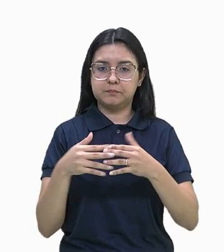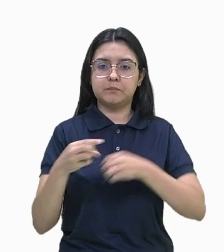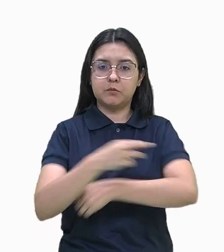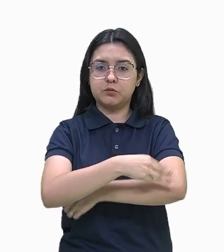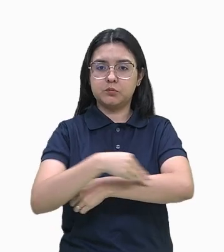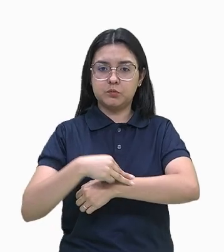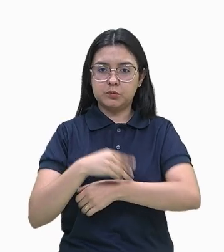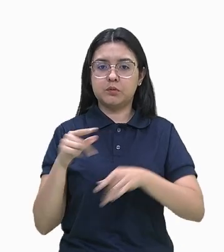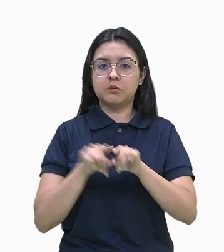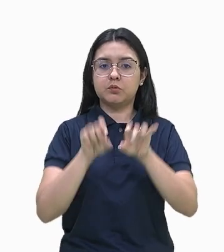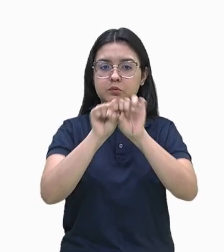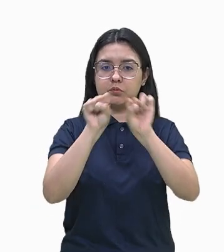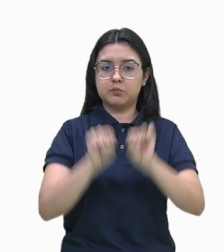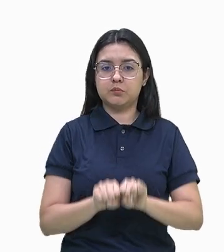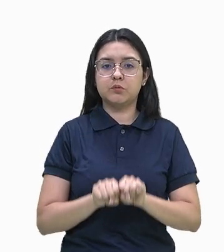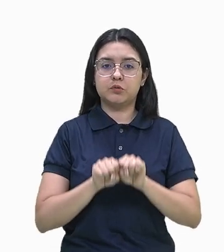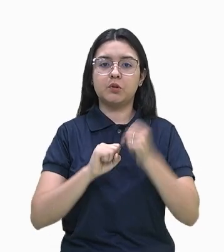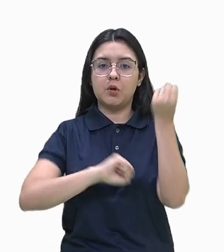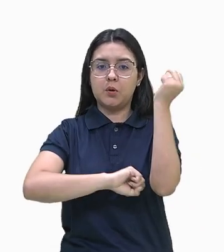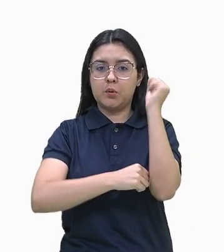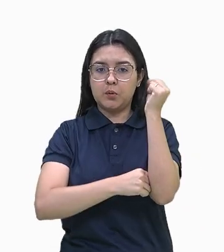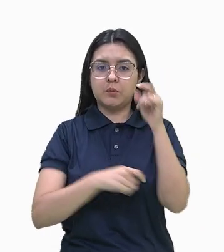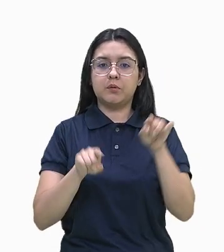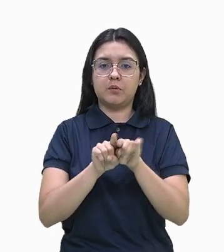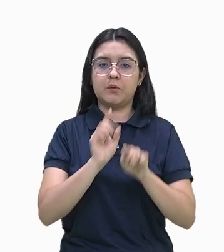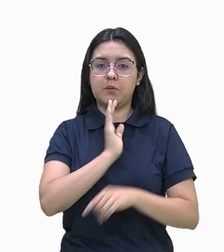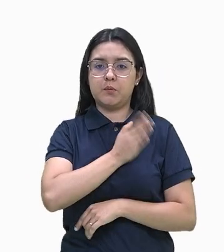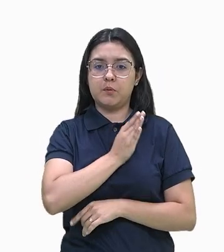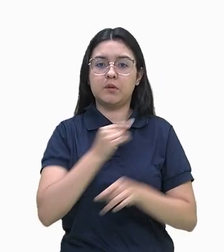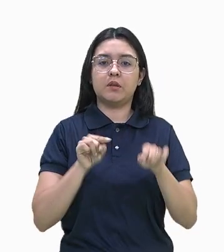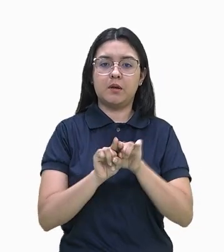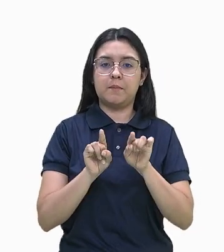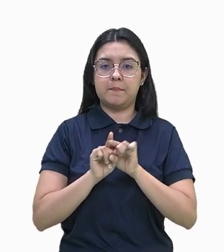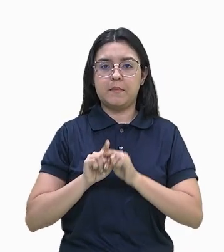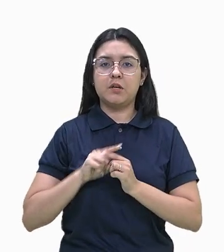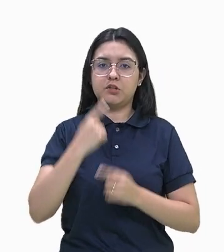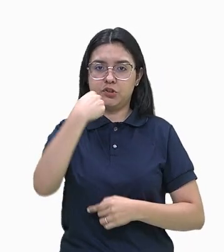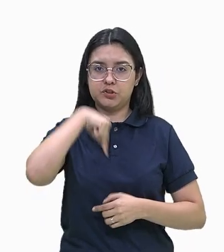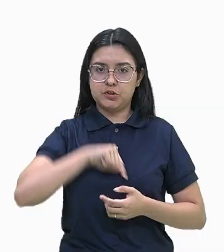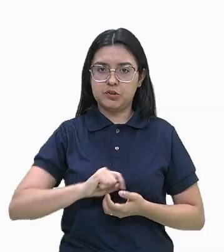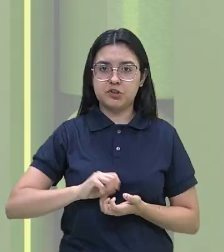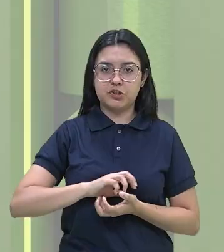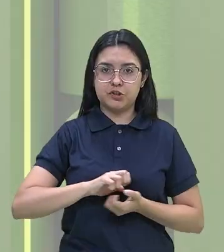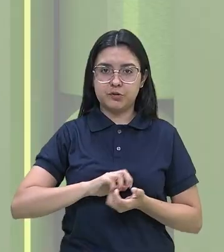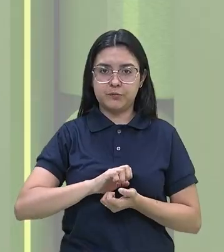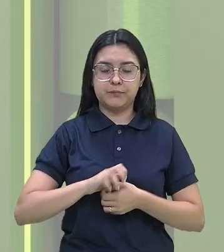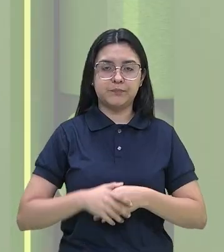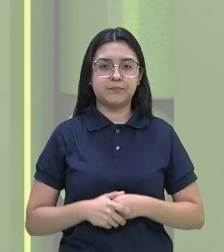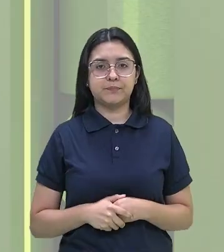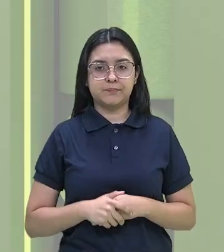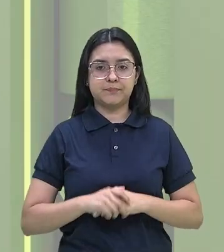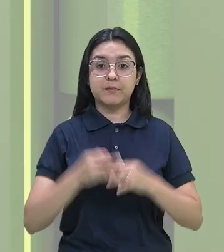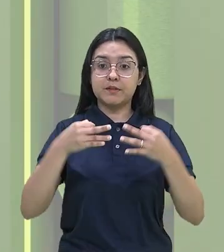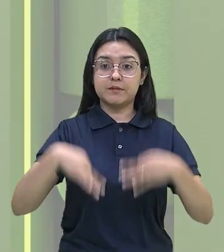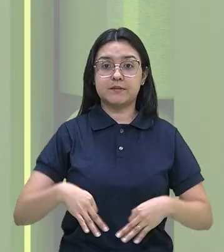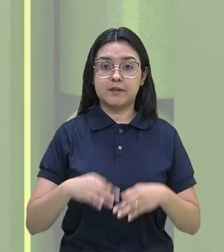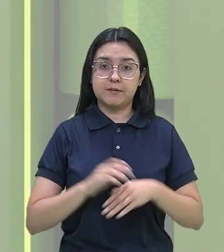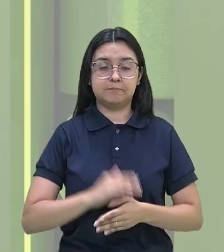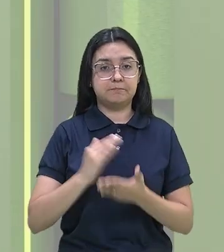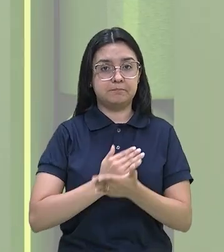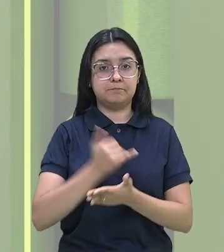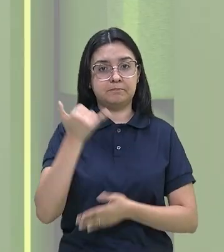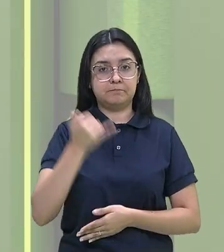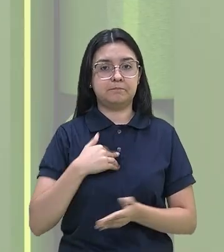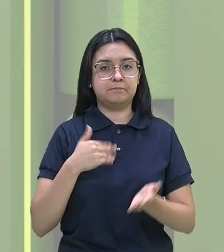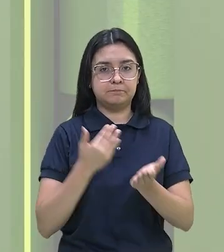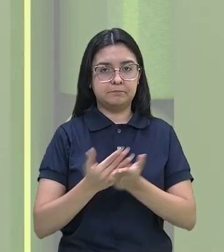muscular com os sistemas locomotor, cardiovascular e digestório. Então, caderno e caneta na